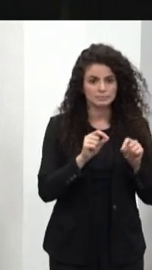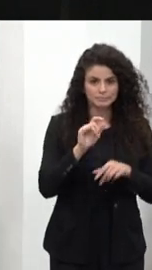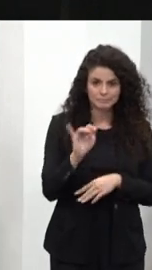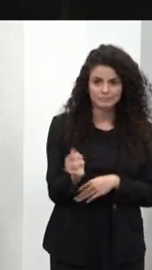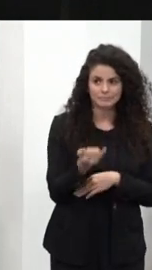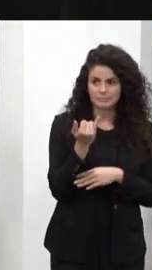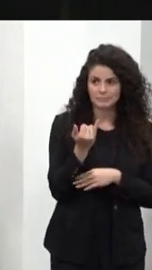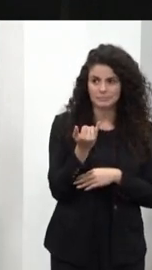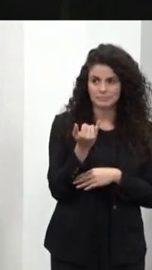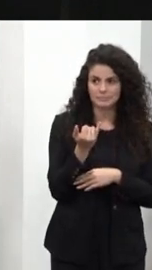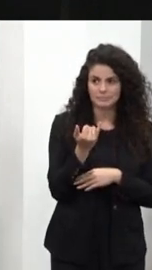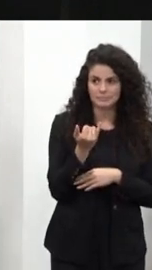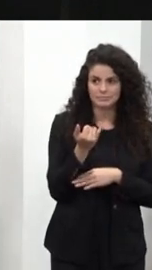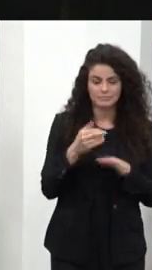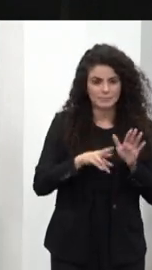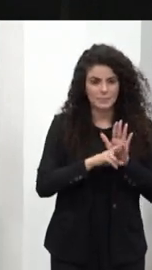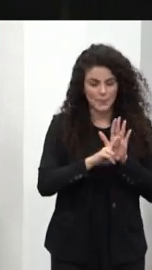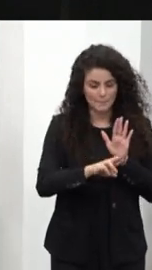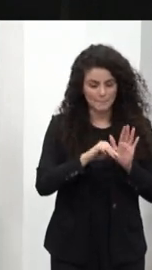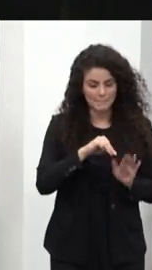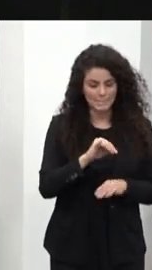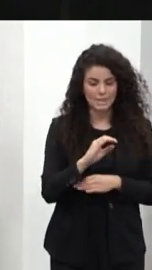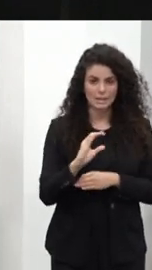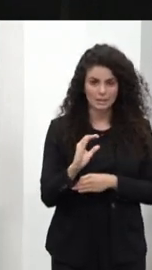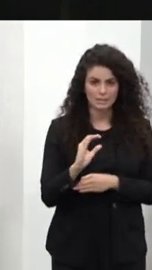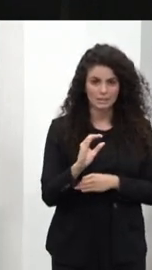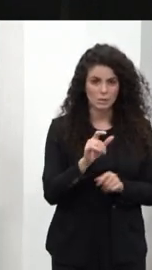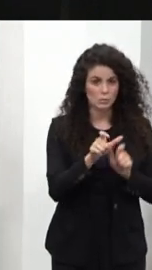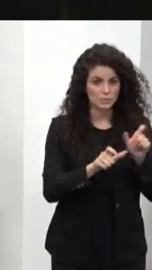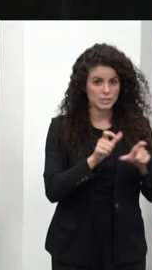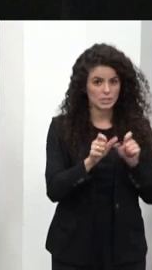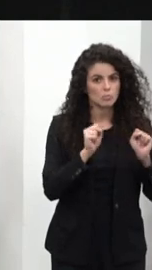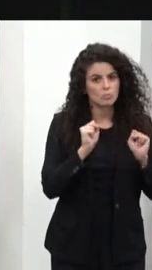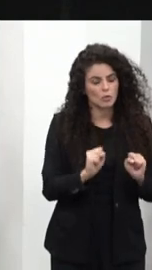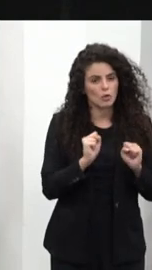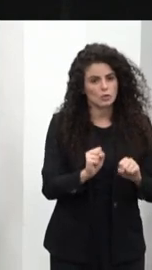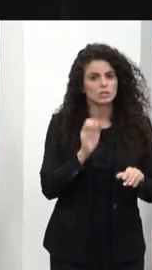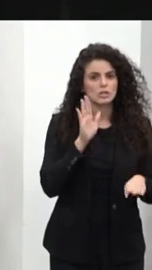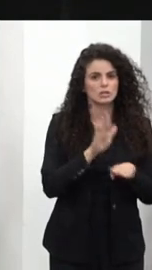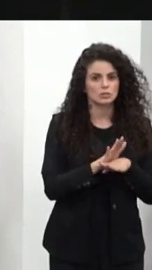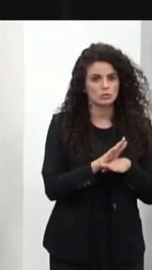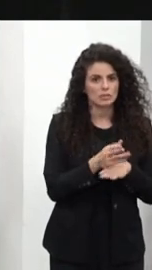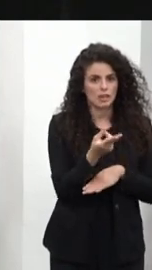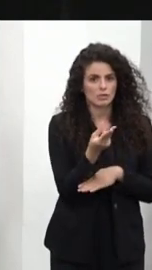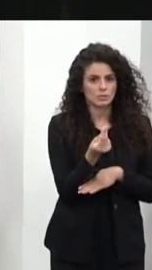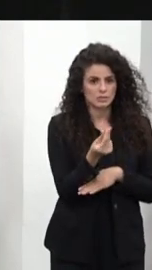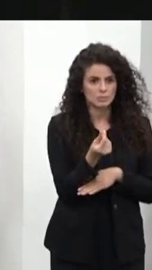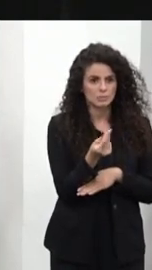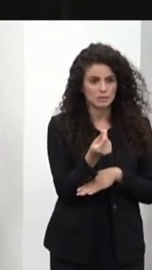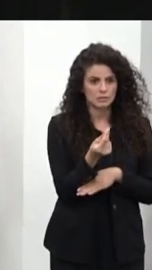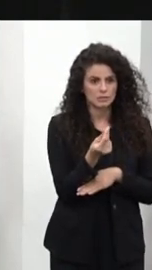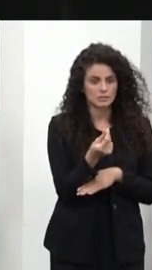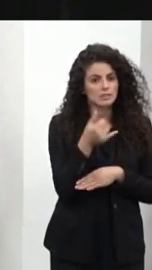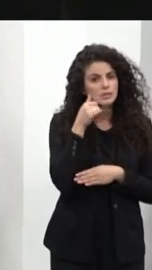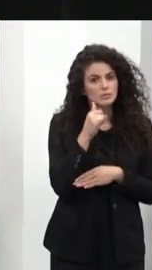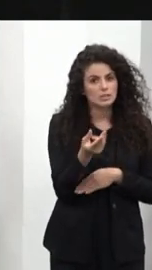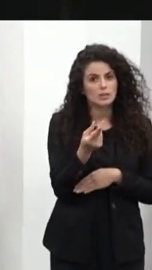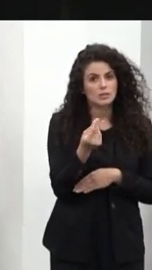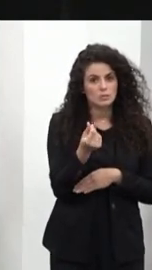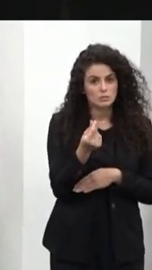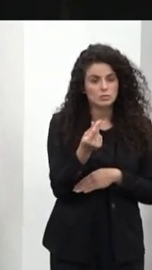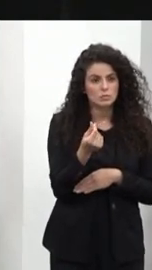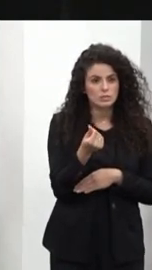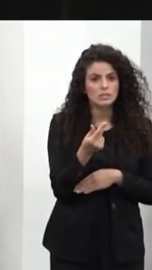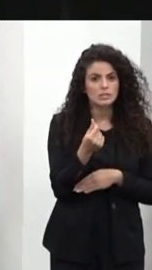presença do representante do Mickey Tiago Rocha os games eles podem ajudar a executar esse orçamento para que o dinheiro não seja devolvido